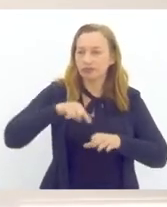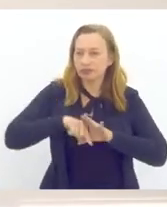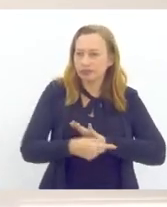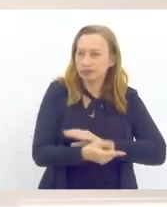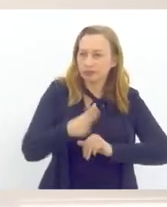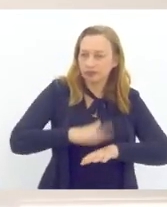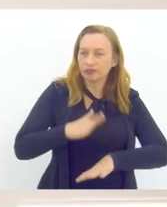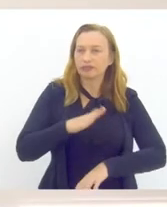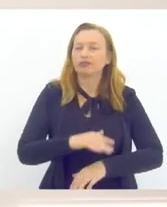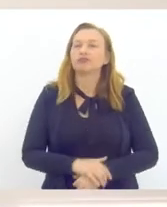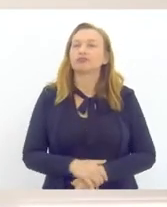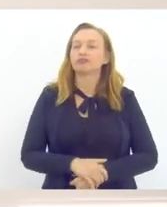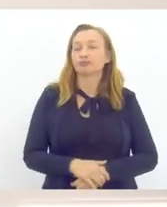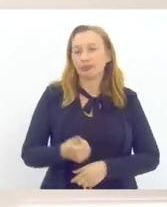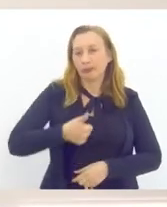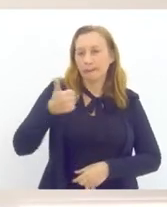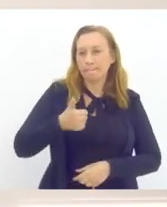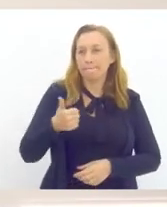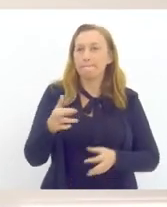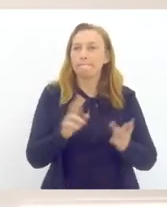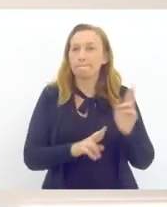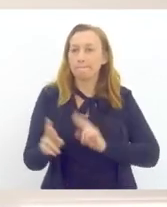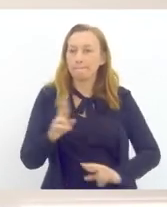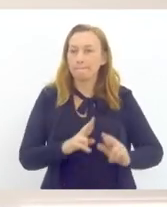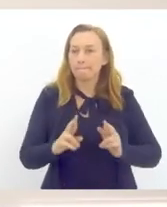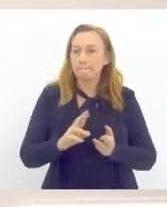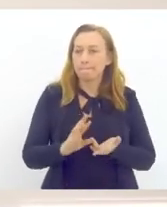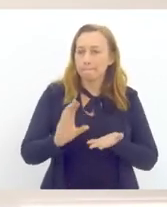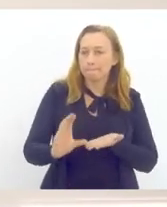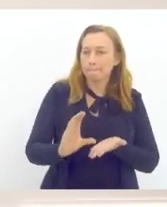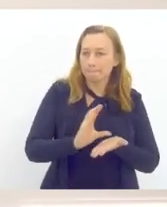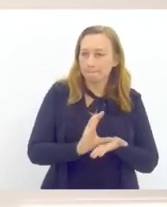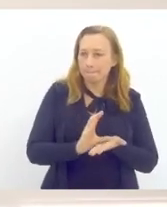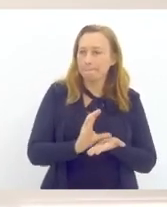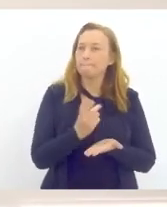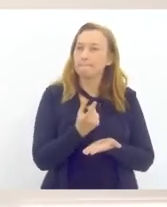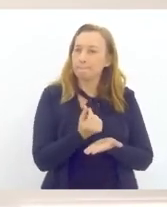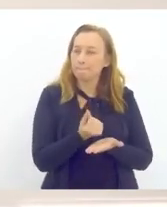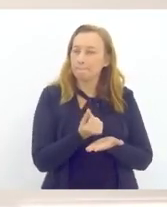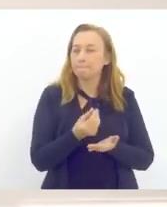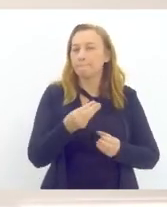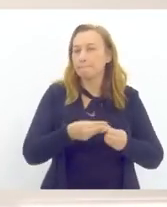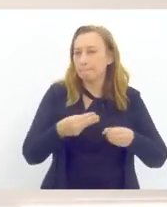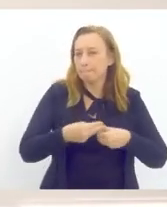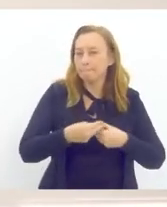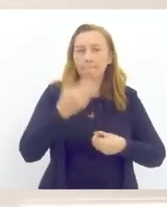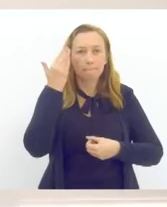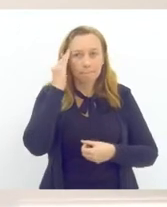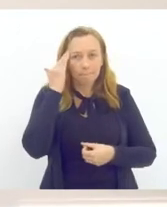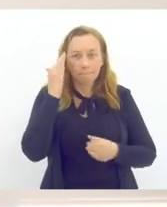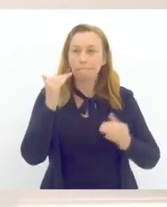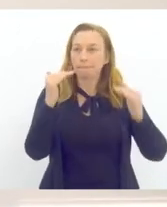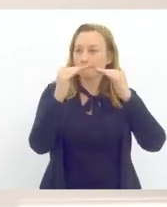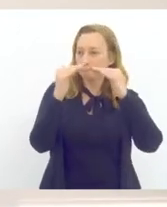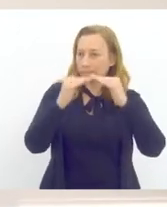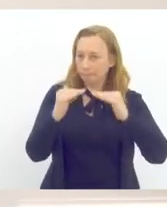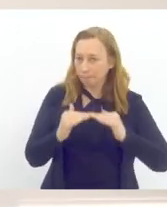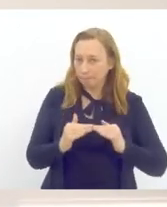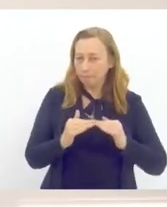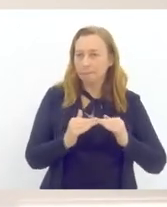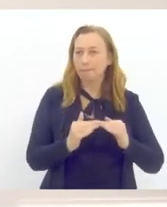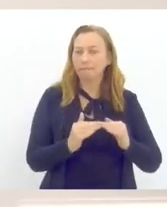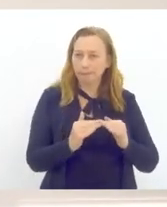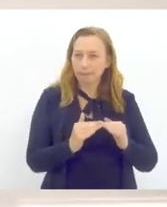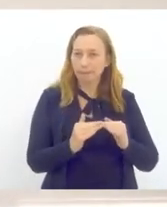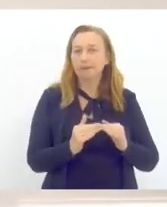aprofundamento. Primeiro, com relação ao ressarcimento do município. Acho que a gente tem aqui um entendimento muito consolidado de que